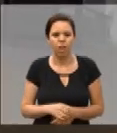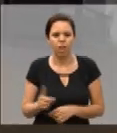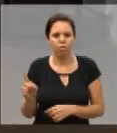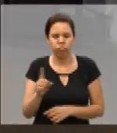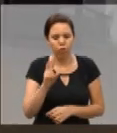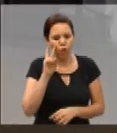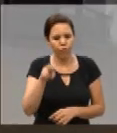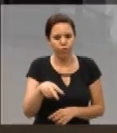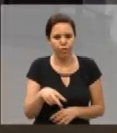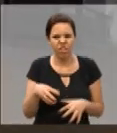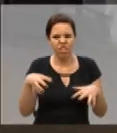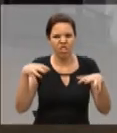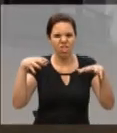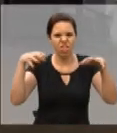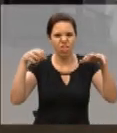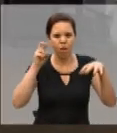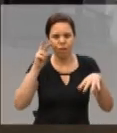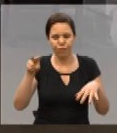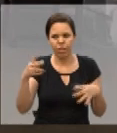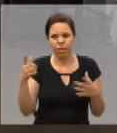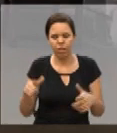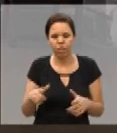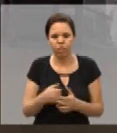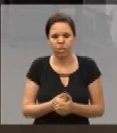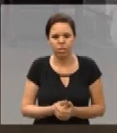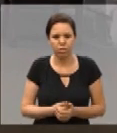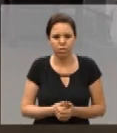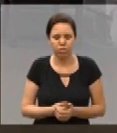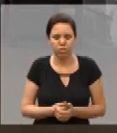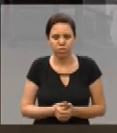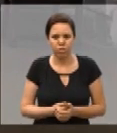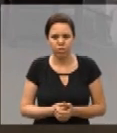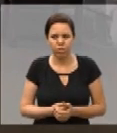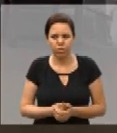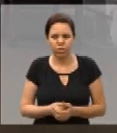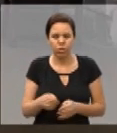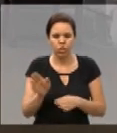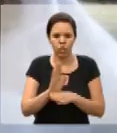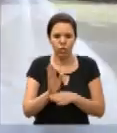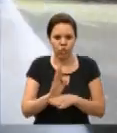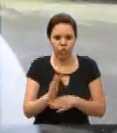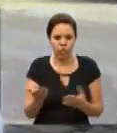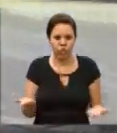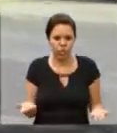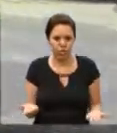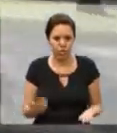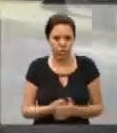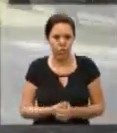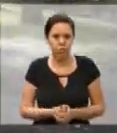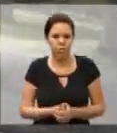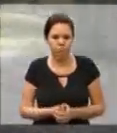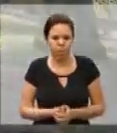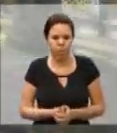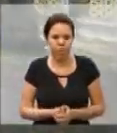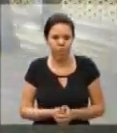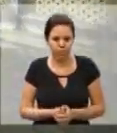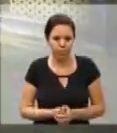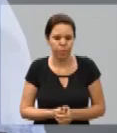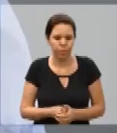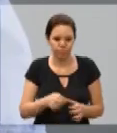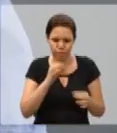E festival de terror. Então acho que o cinema, né? Tô curioso para assistir. E olha, o